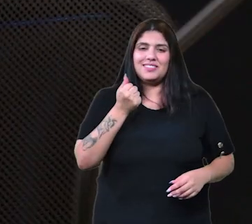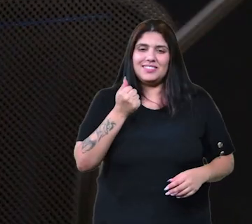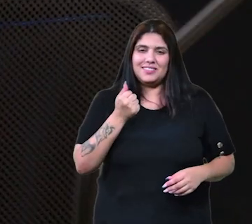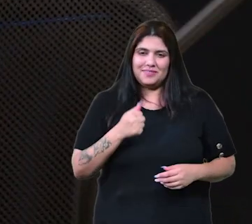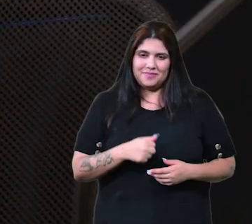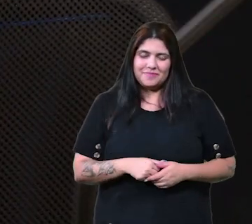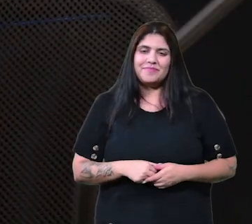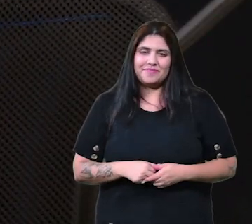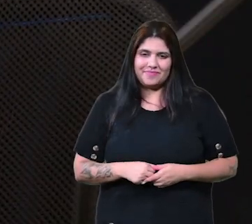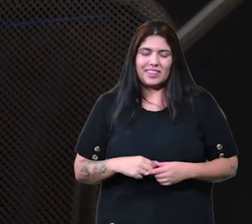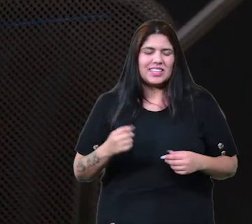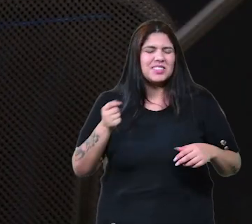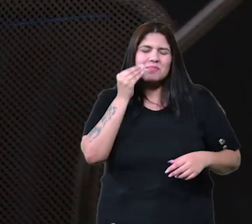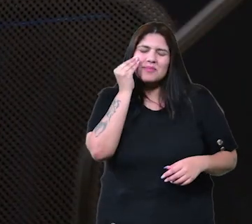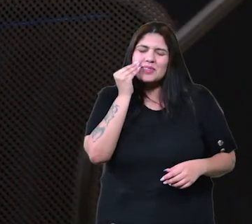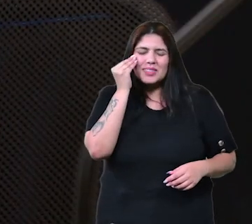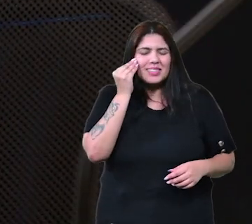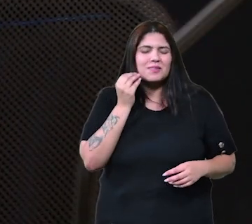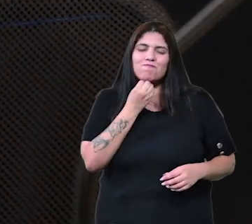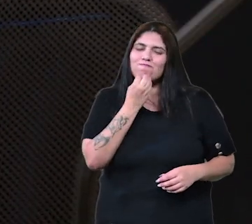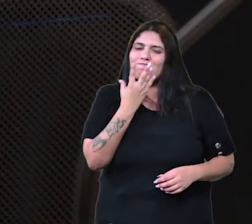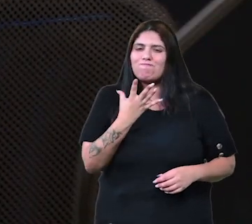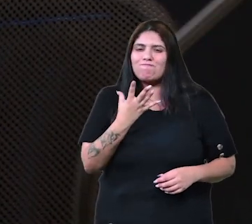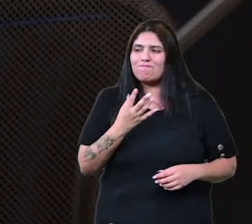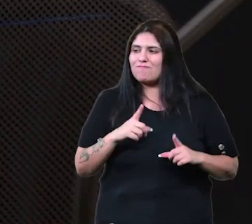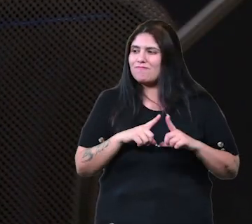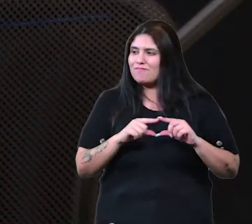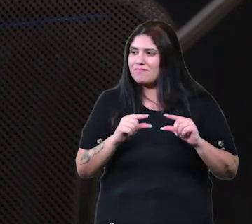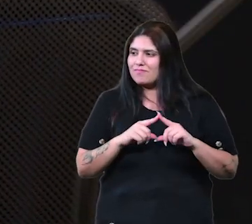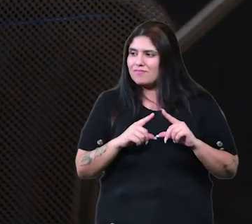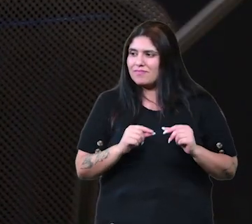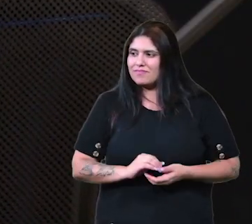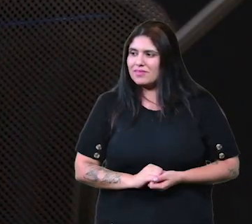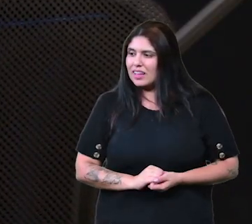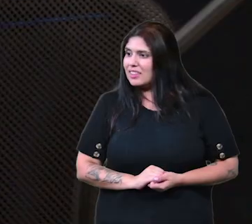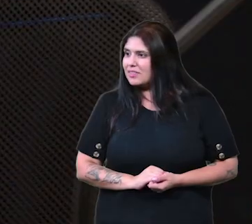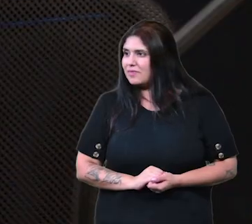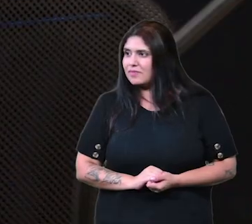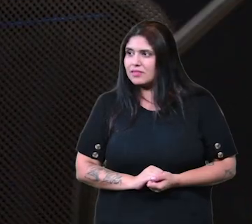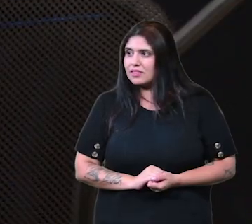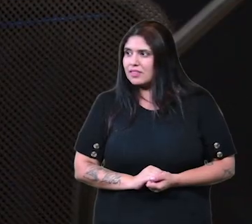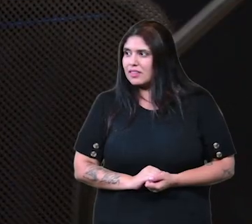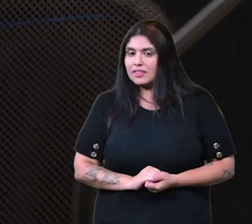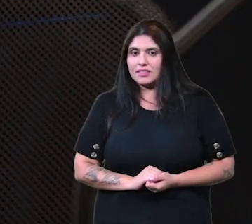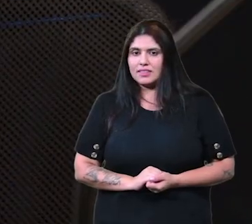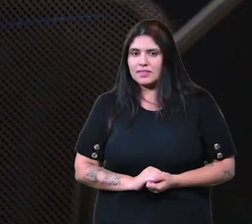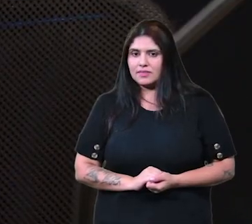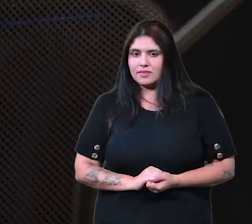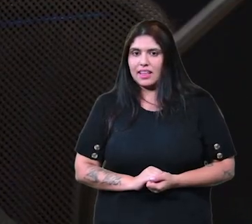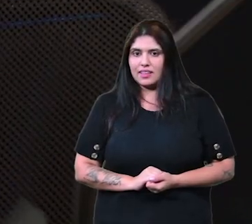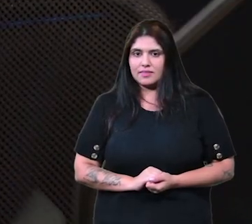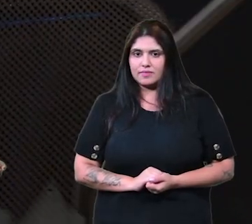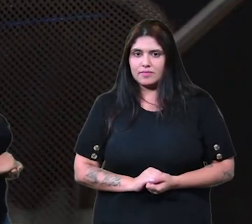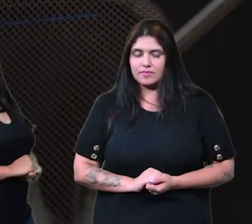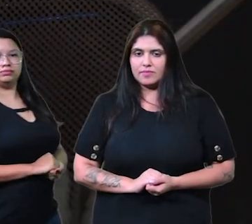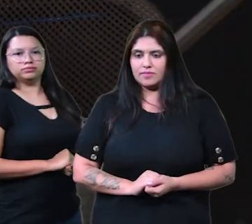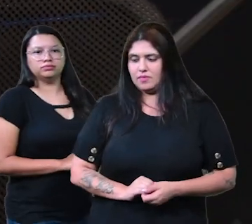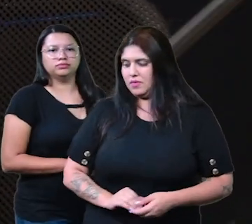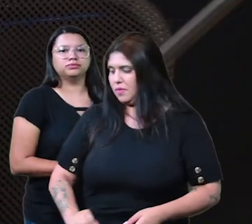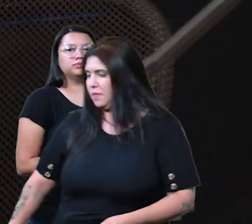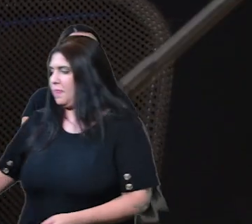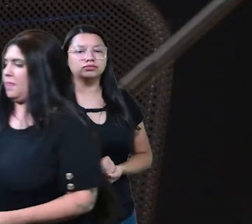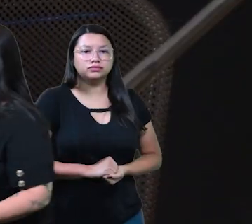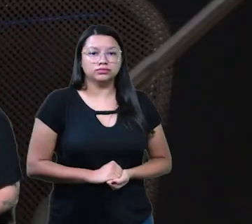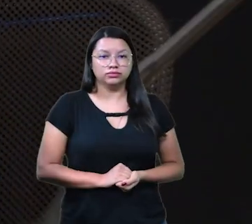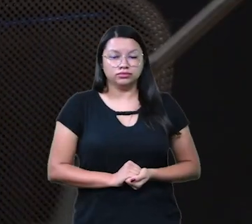vivencie experiências muito boas em Brasília. Então, observe, né, nenhum livro vai te dizer que hospitalidade é você fazer um chazinho de